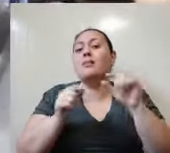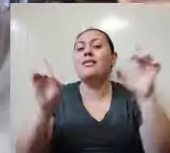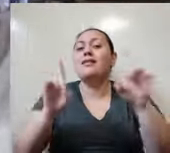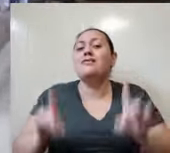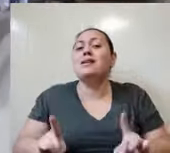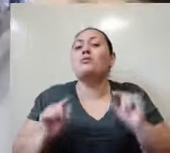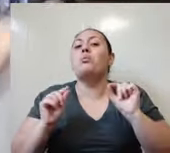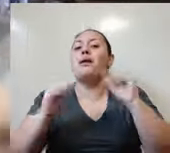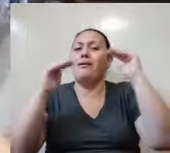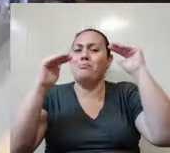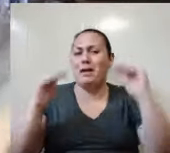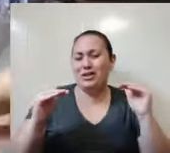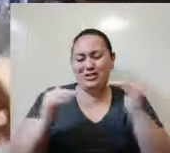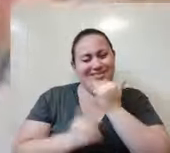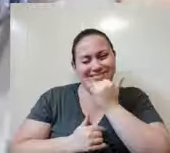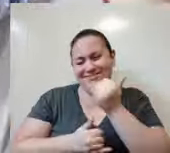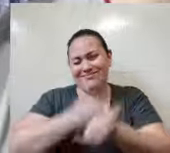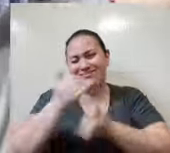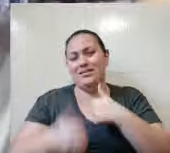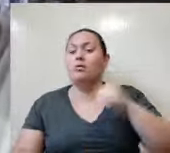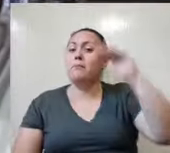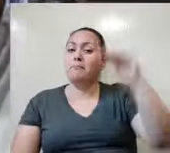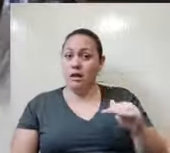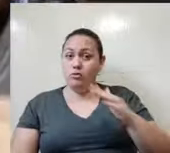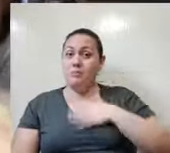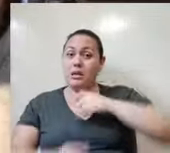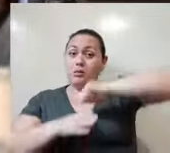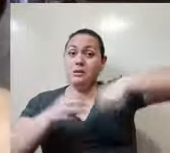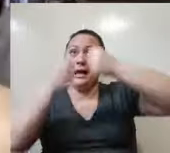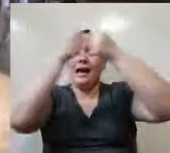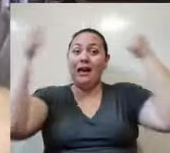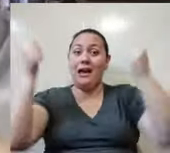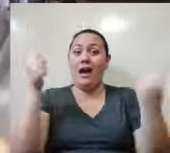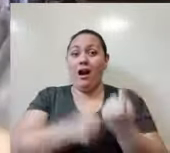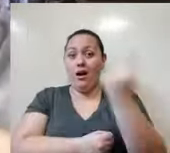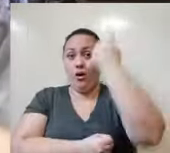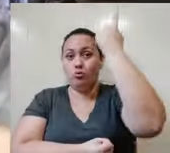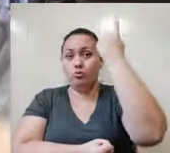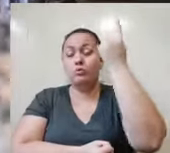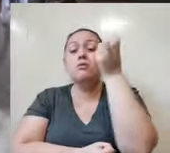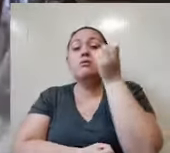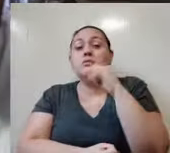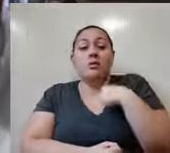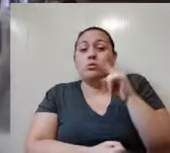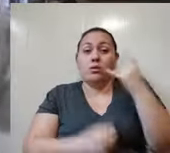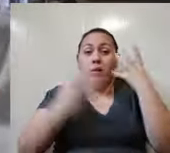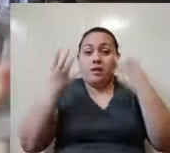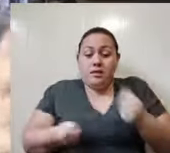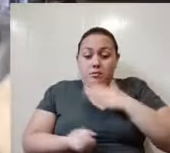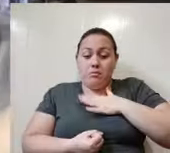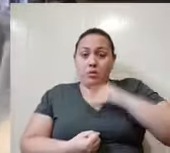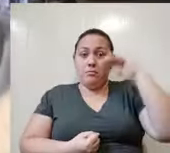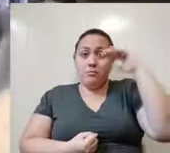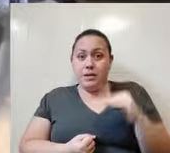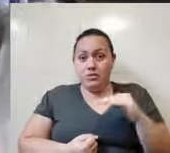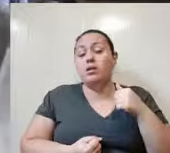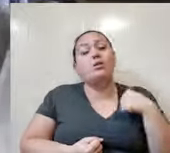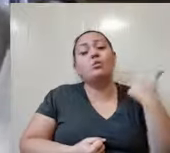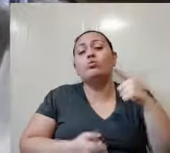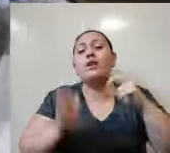baixinho. E os armários da minha cozinha são super altos. Se eu não aceito a minha deficiência, eu não vou ter no canto da minha cozinha